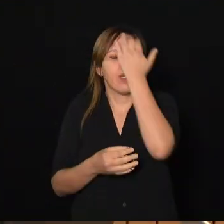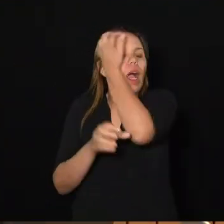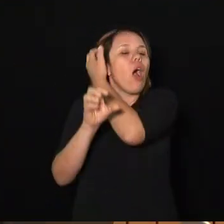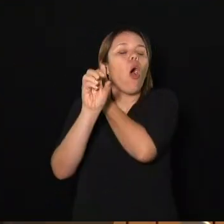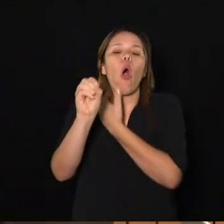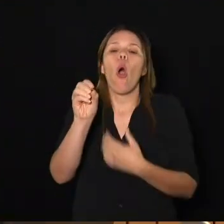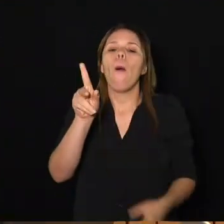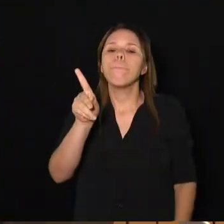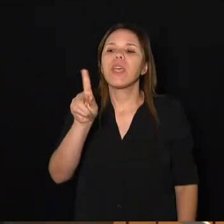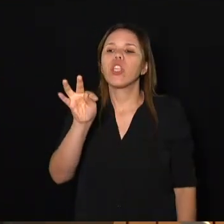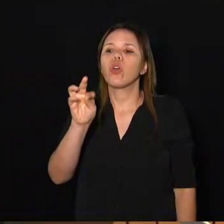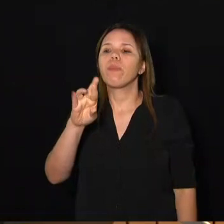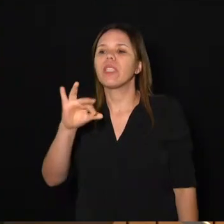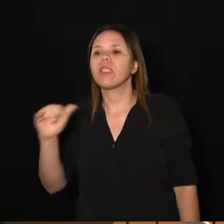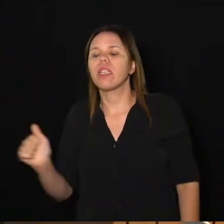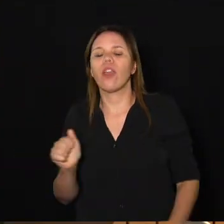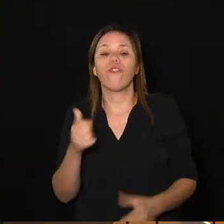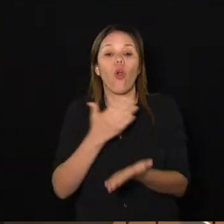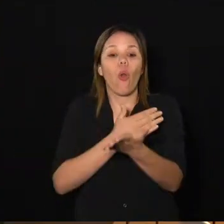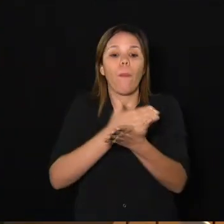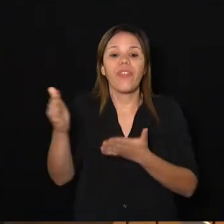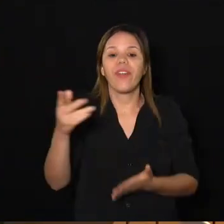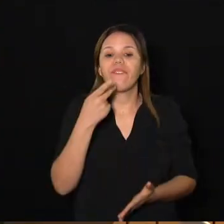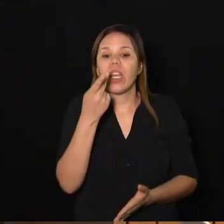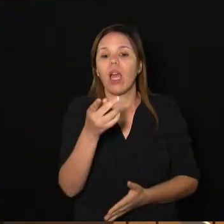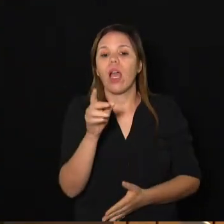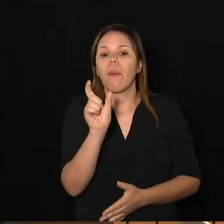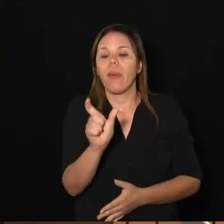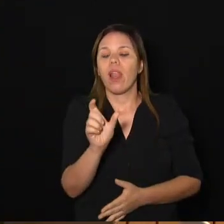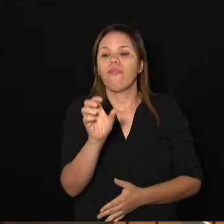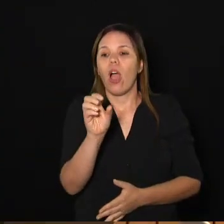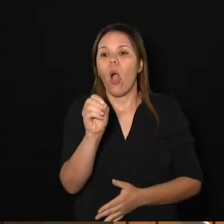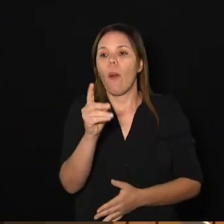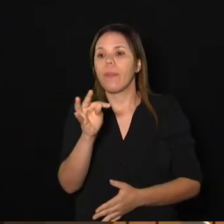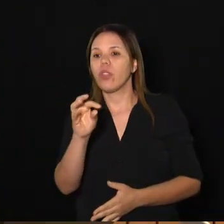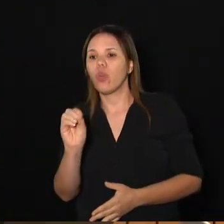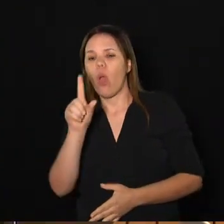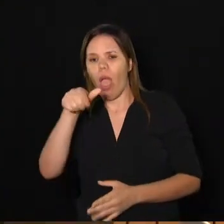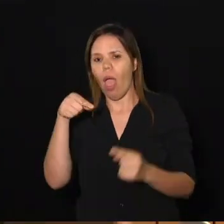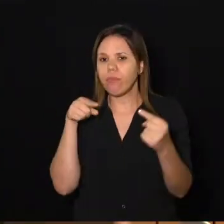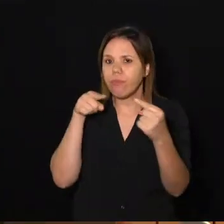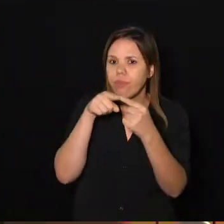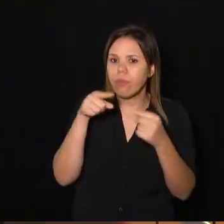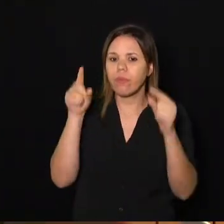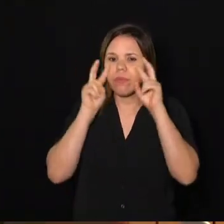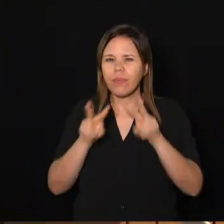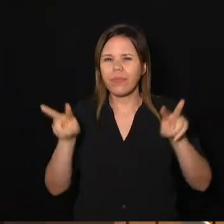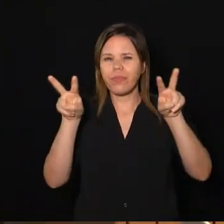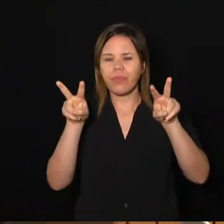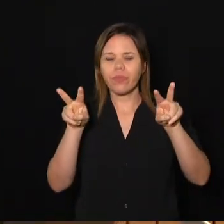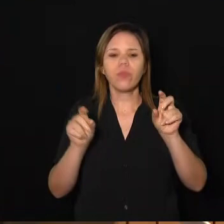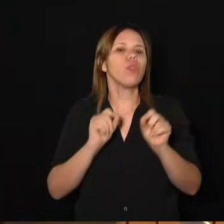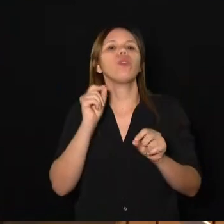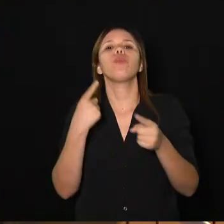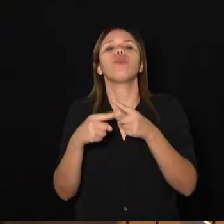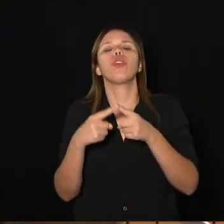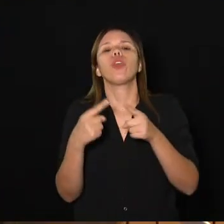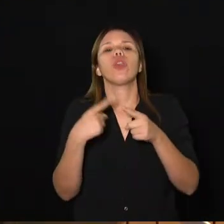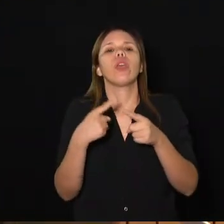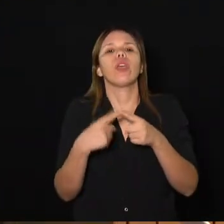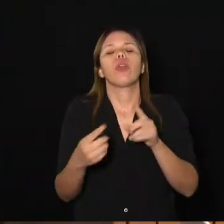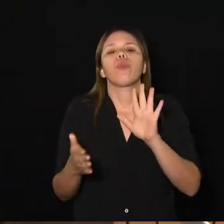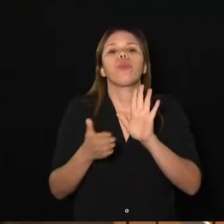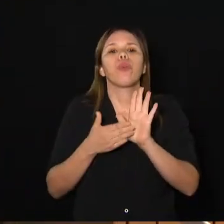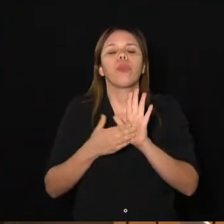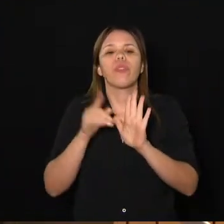disseram olha por começar por óbito eu entendo que tem alguma coisa a ver com visão então porque eu propus esse